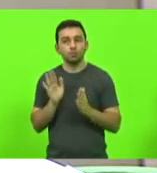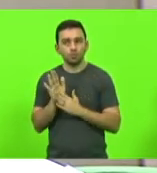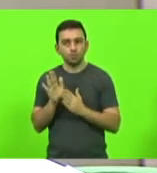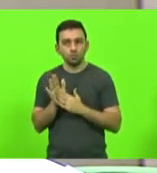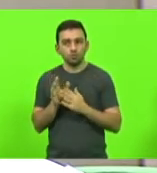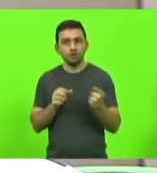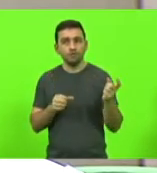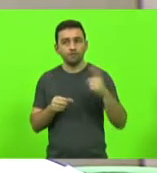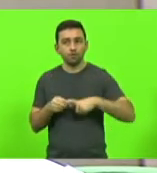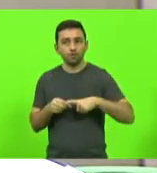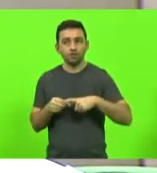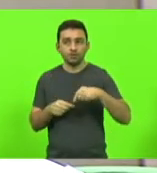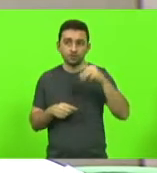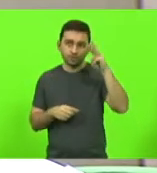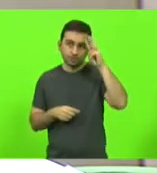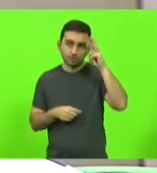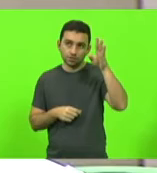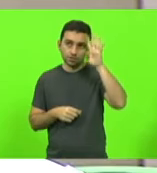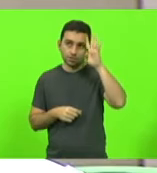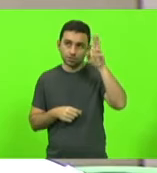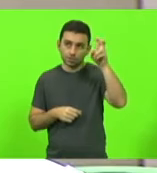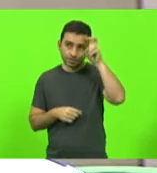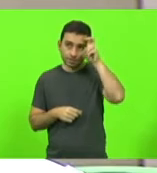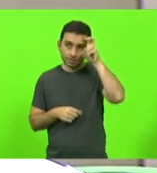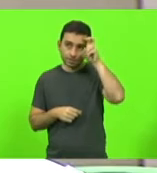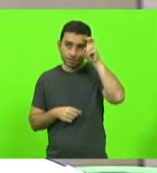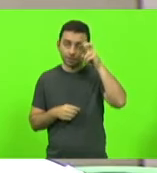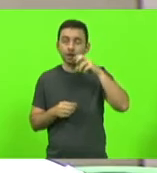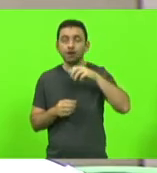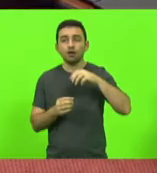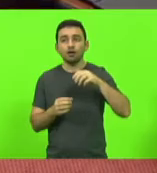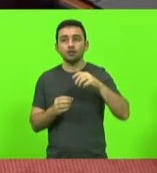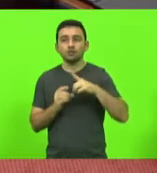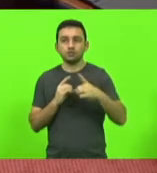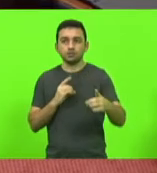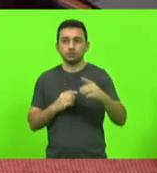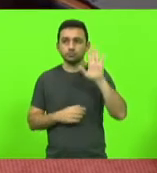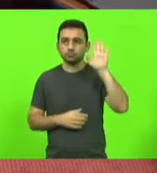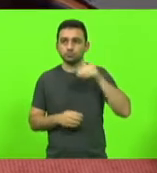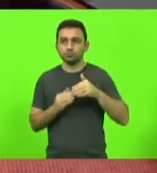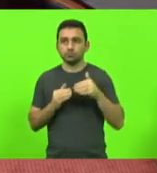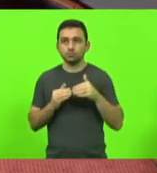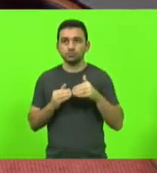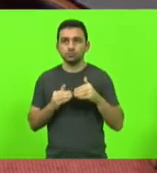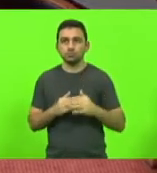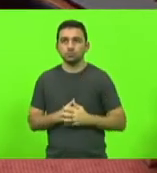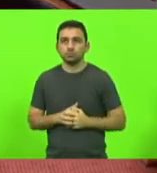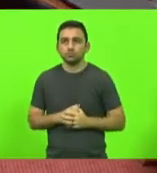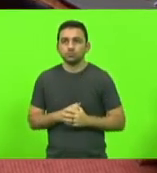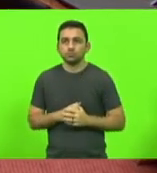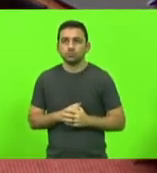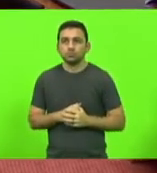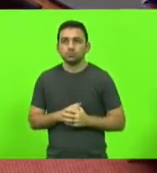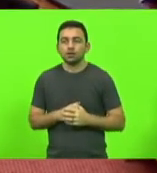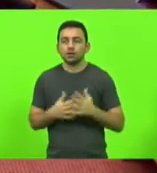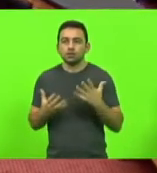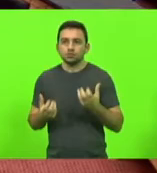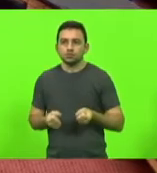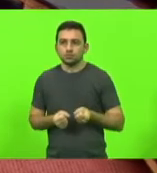terça e quarta e híbrido na quinta. Os que concordam, levantam a mão. Sou a favor,